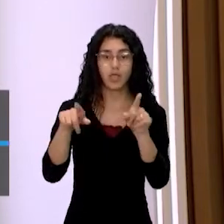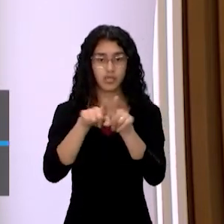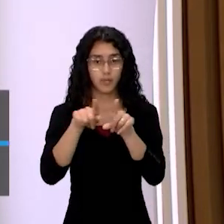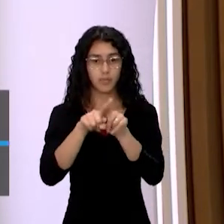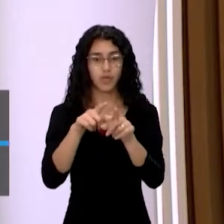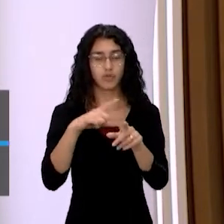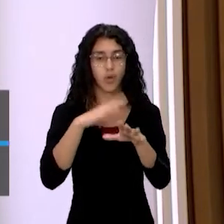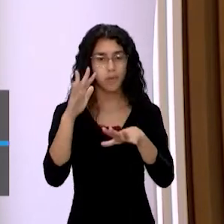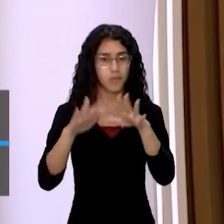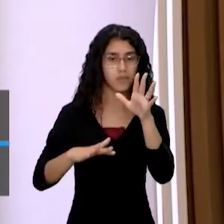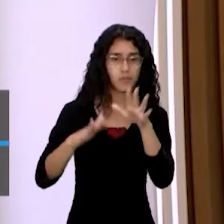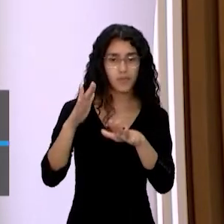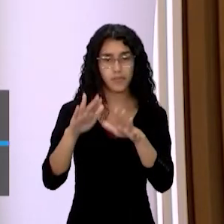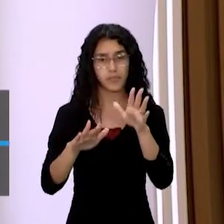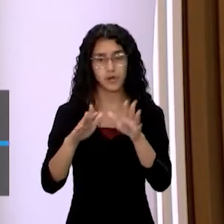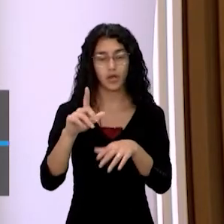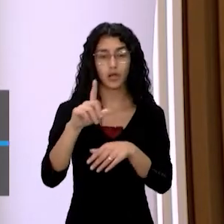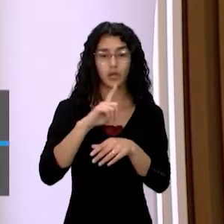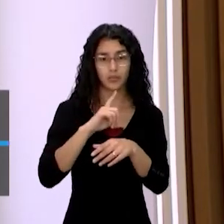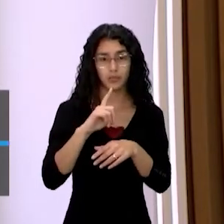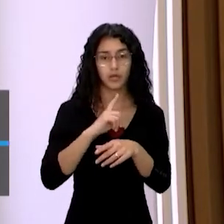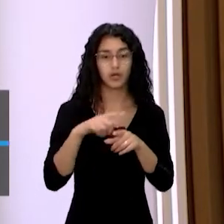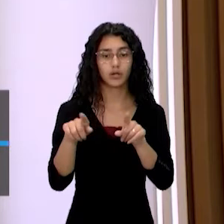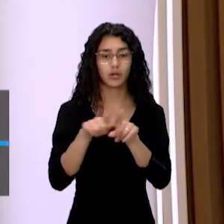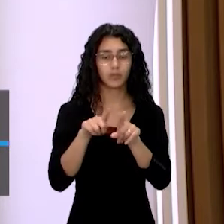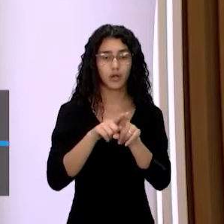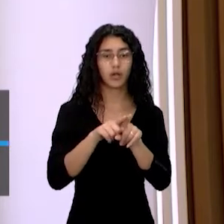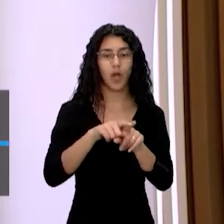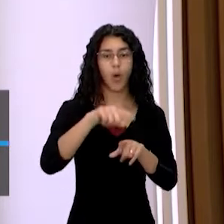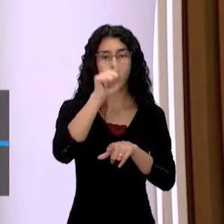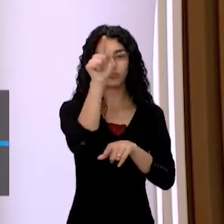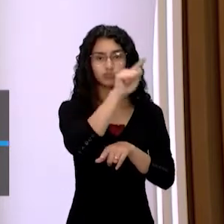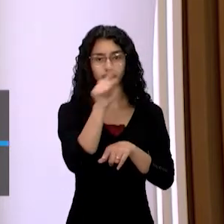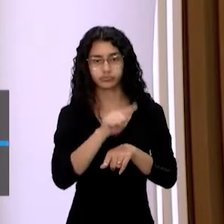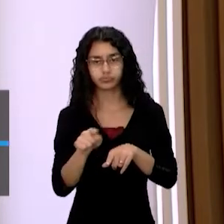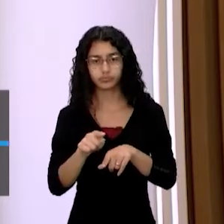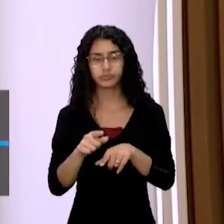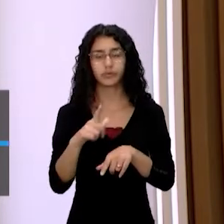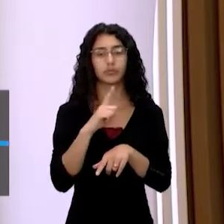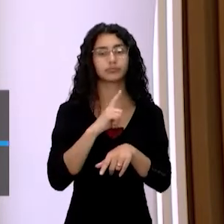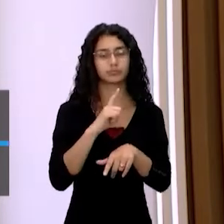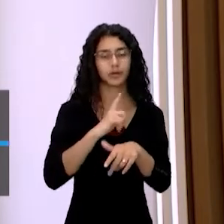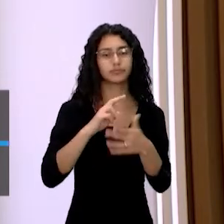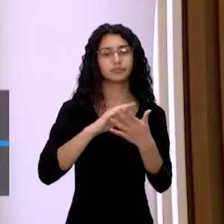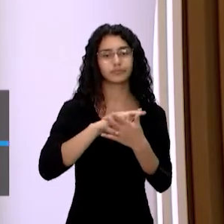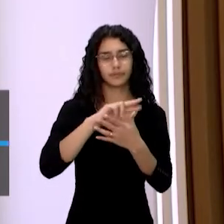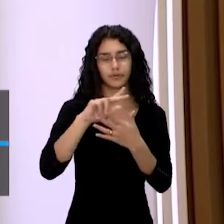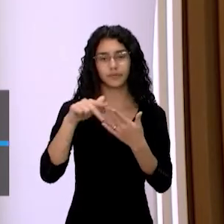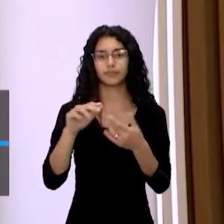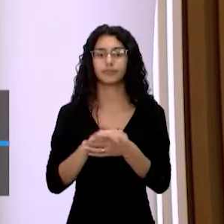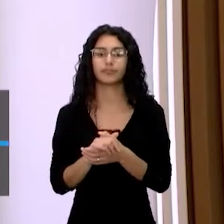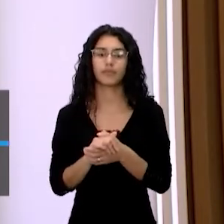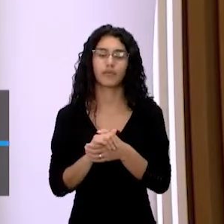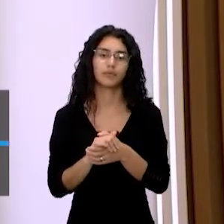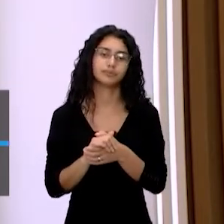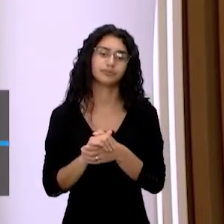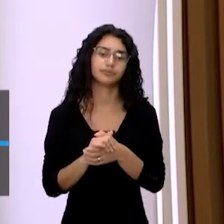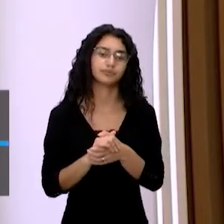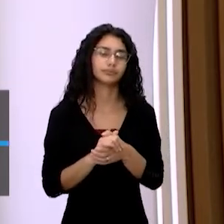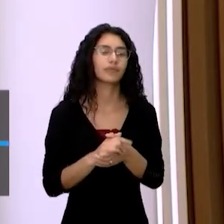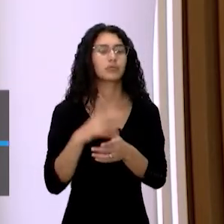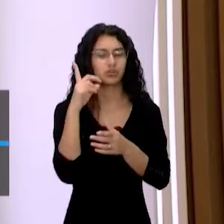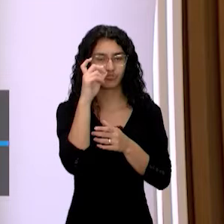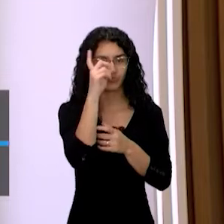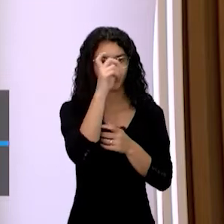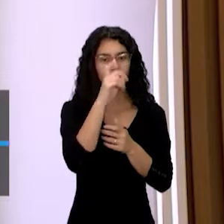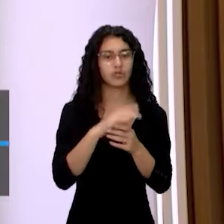as instabilidades, a gente tinha também os raios, então era uma atmosfera também bem